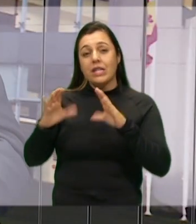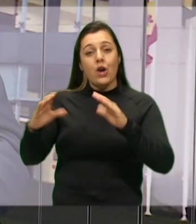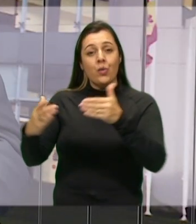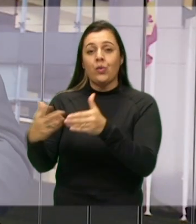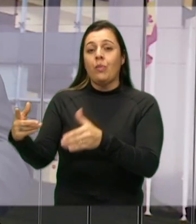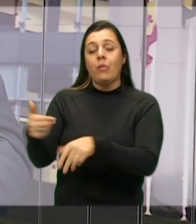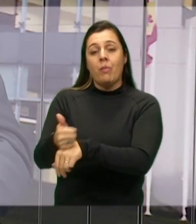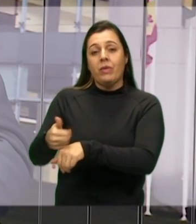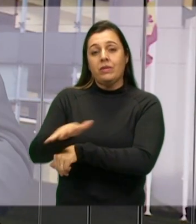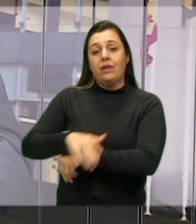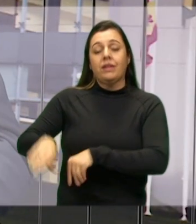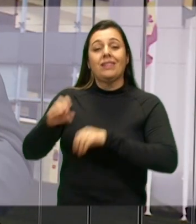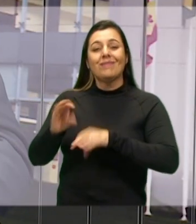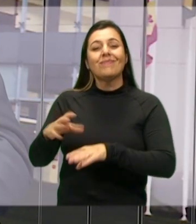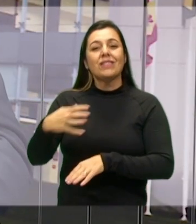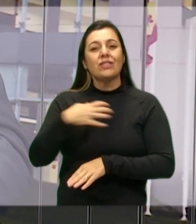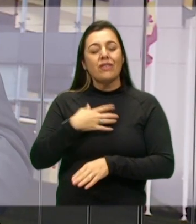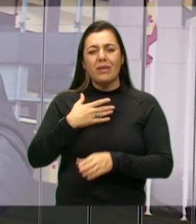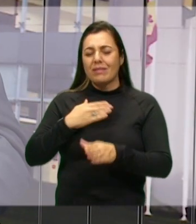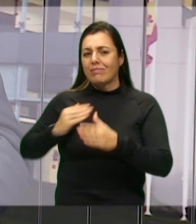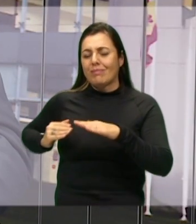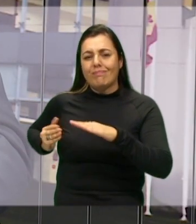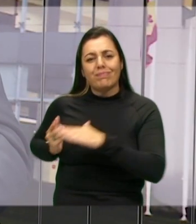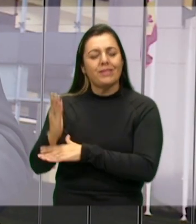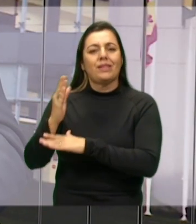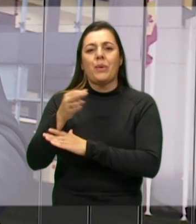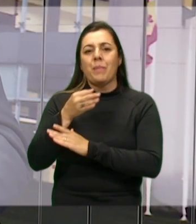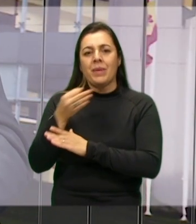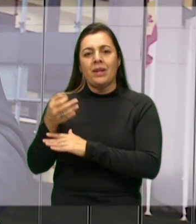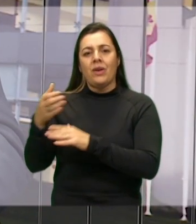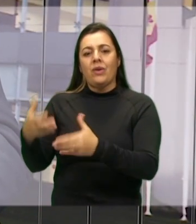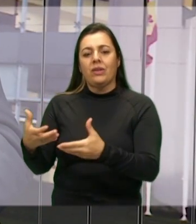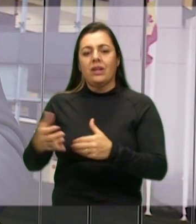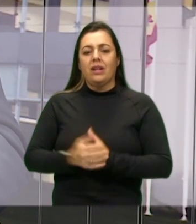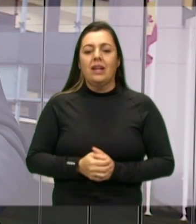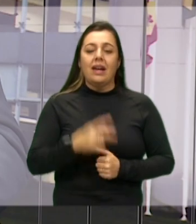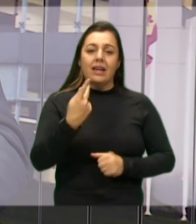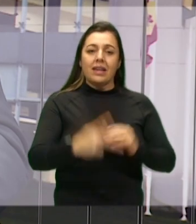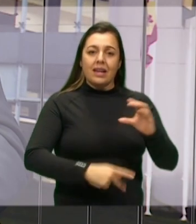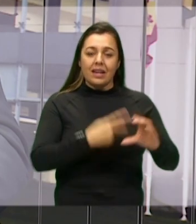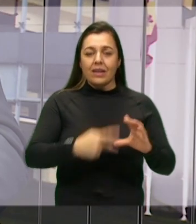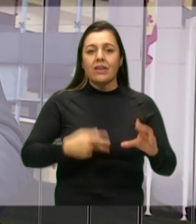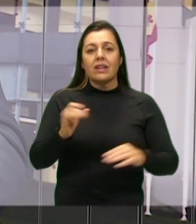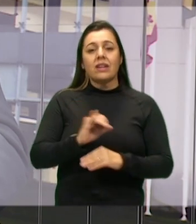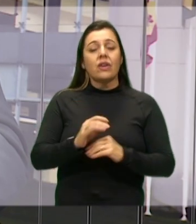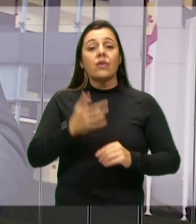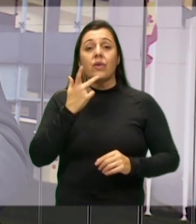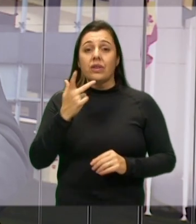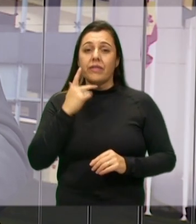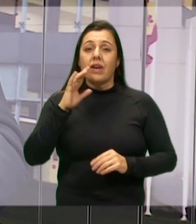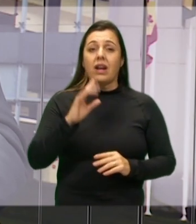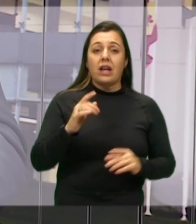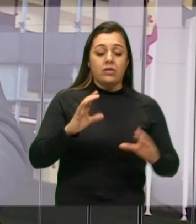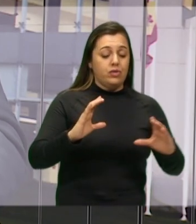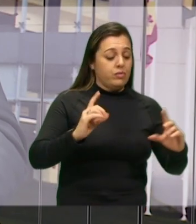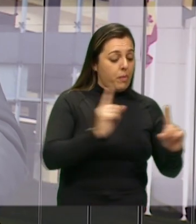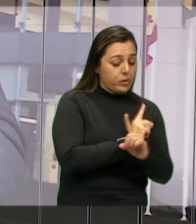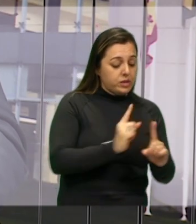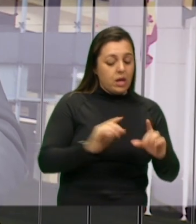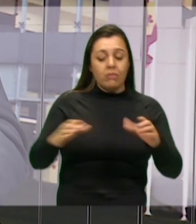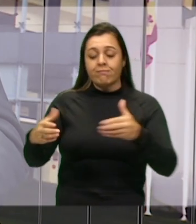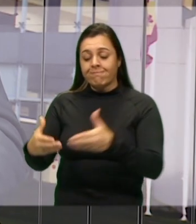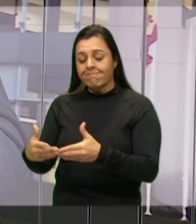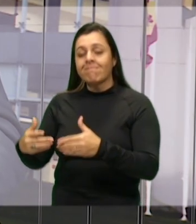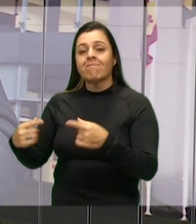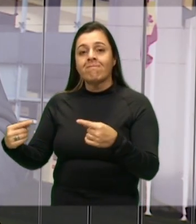isso a gente viu de uma forma que foi um tratoraço através do governo municipal aqui na Câmara de Vereadores de Itajaí. Quando a gente fala da situação de oposição, a gente